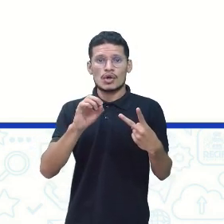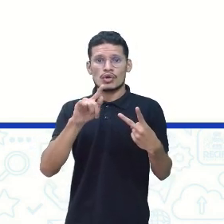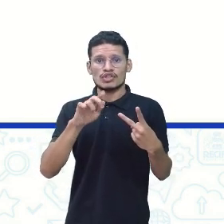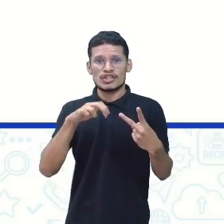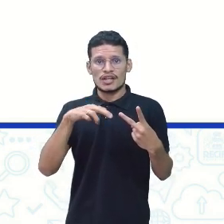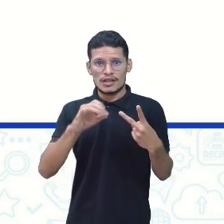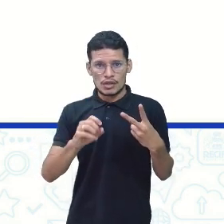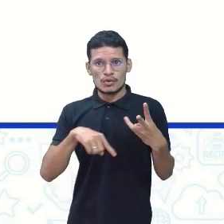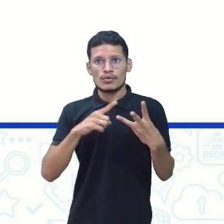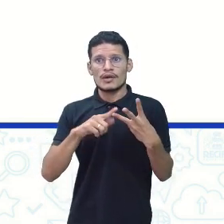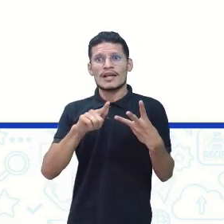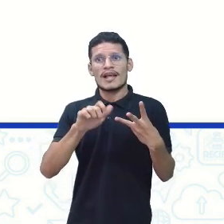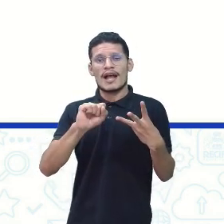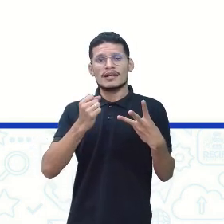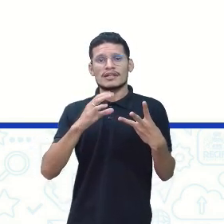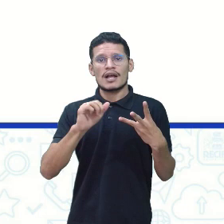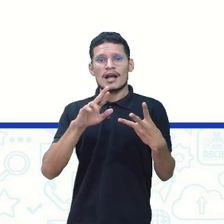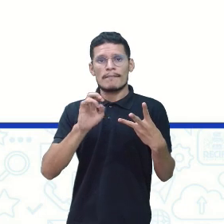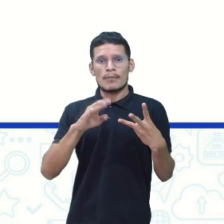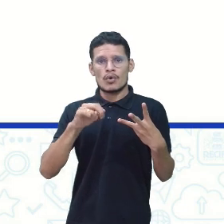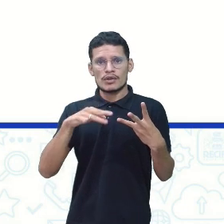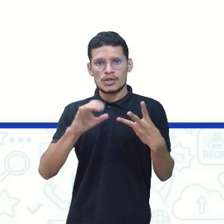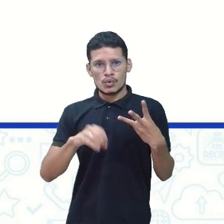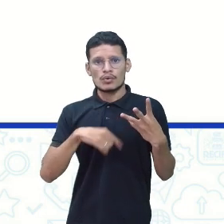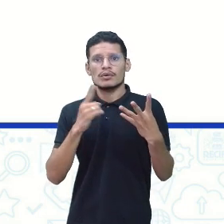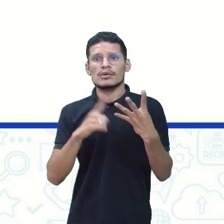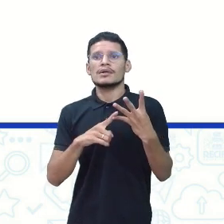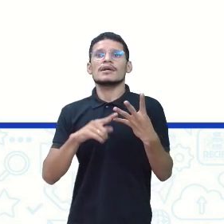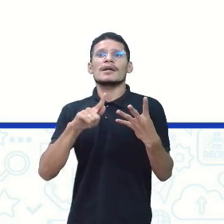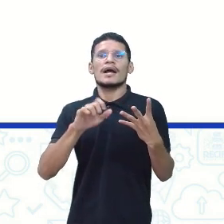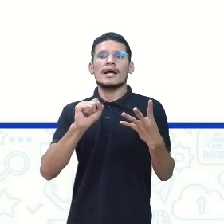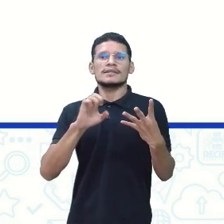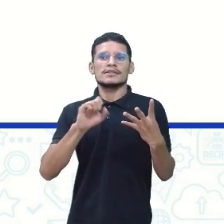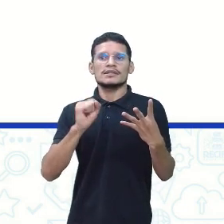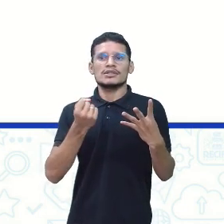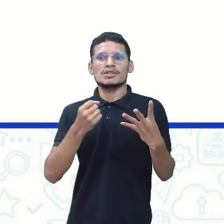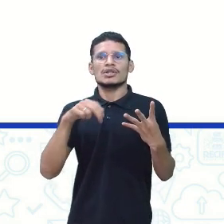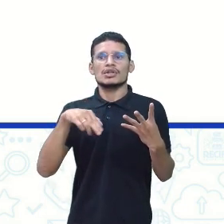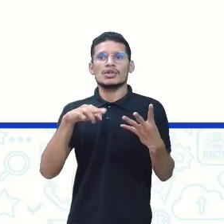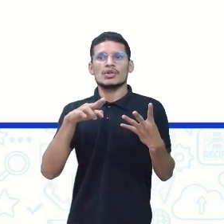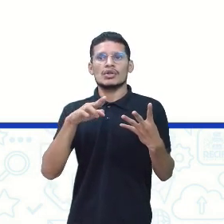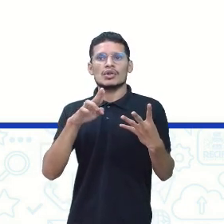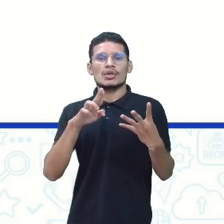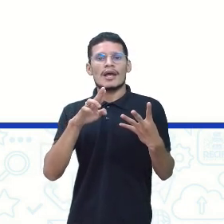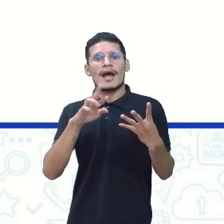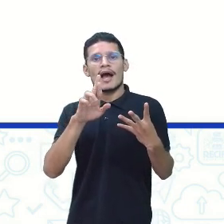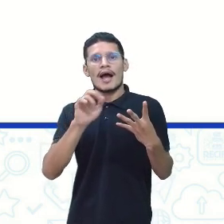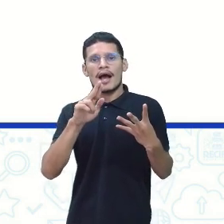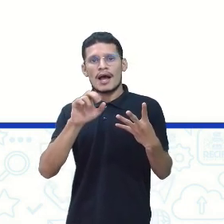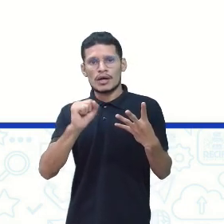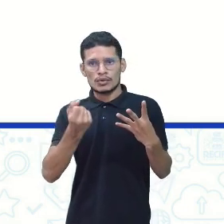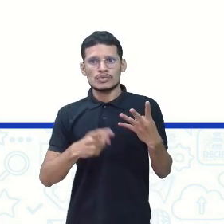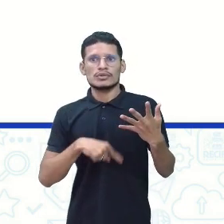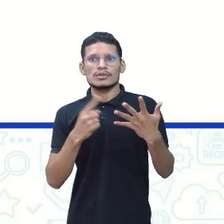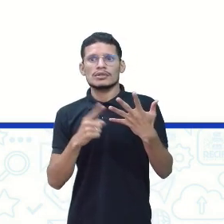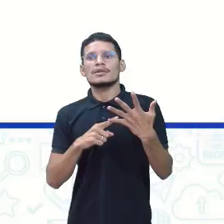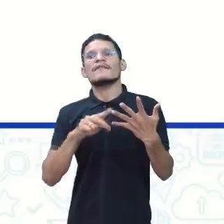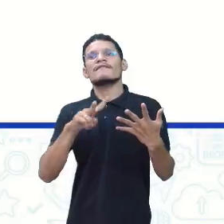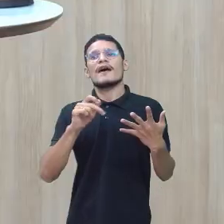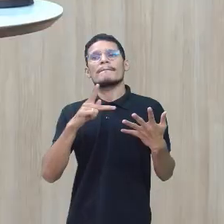N2, gás carbônico CO2, gases raros e vapor de água. Os gases raros, o